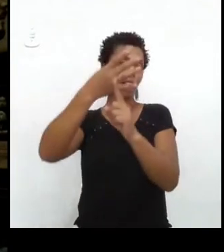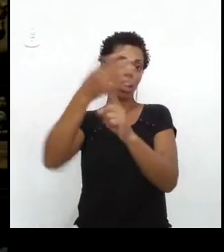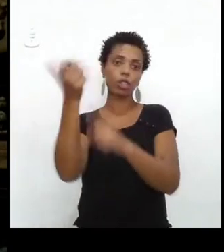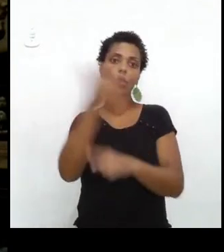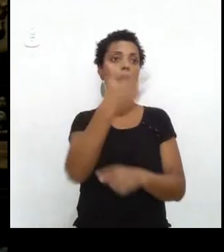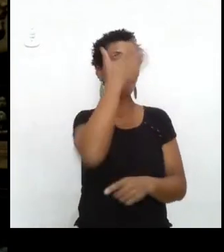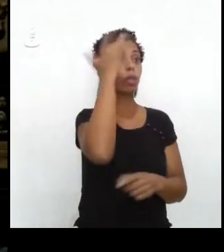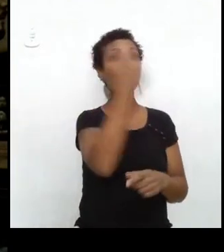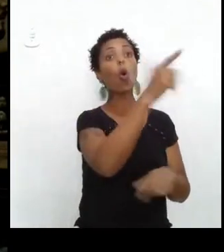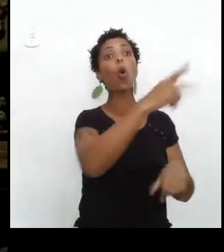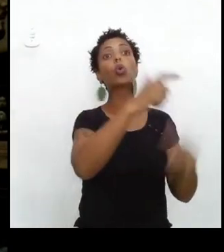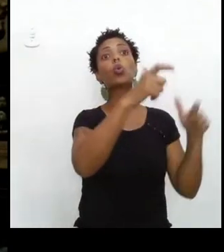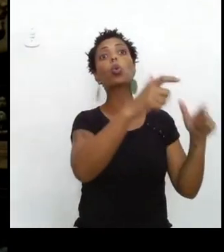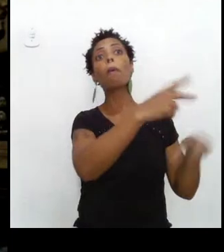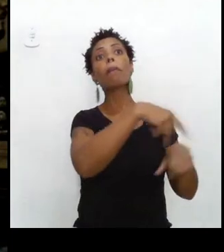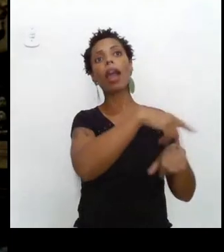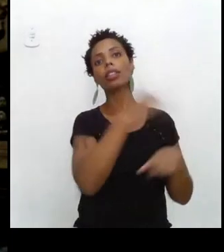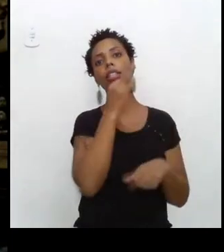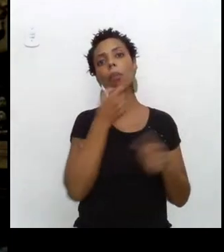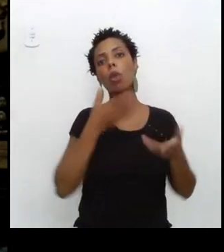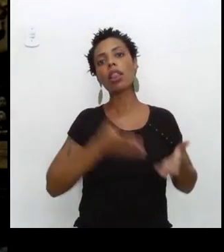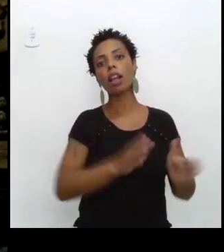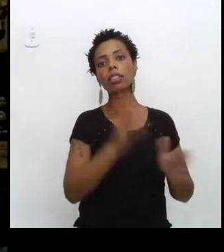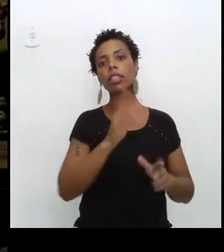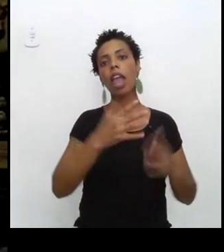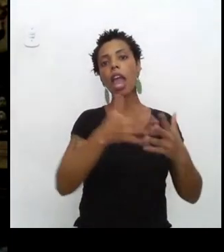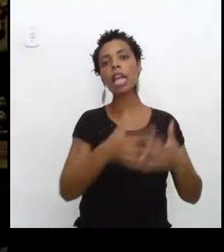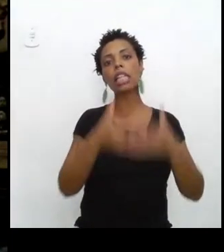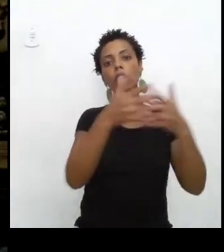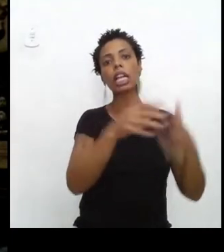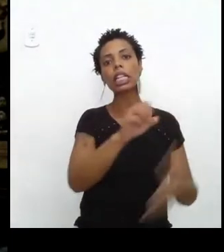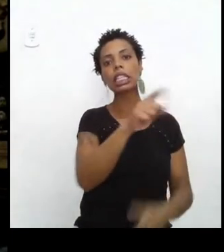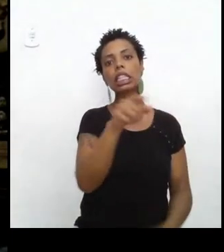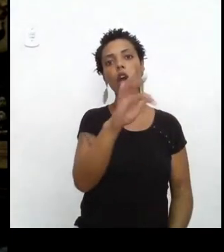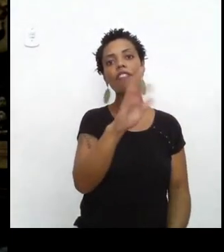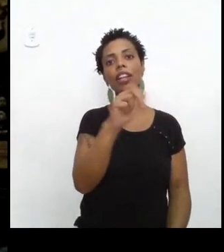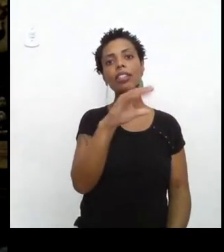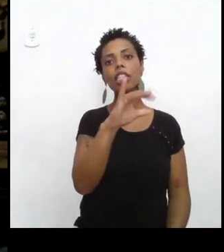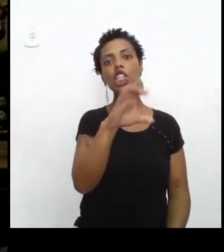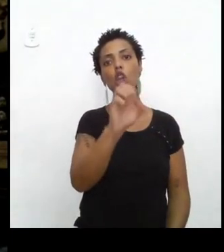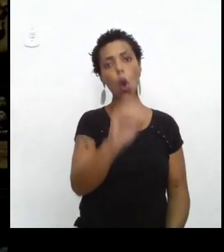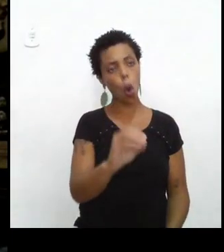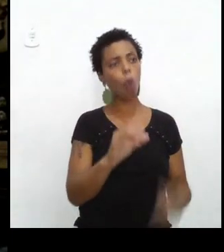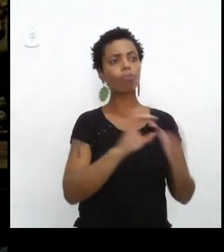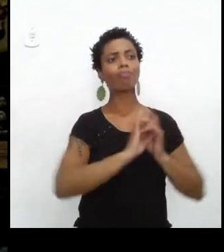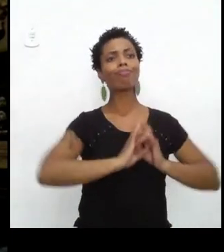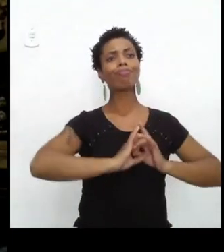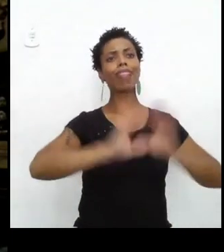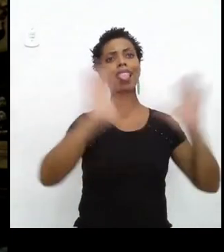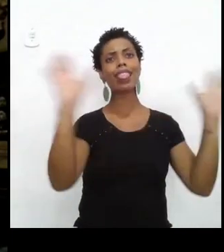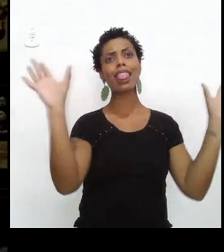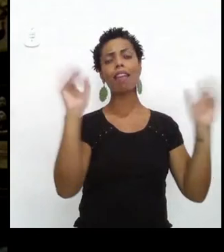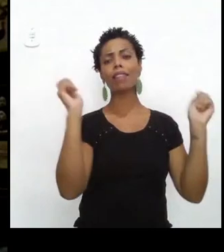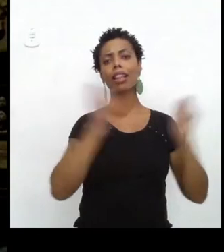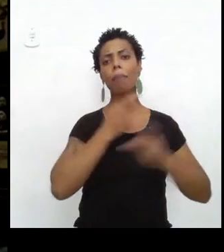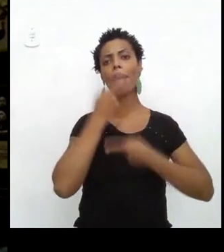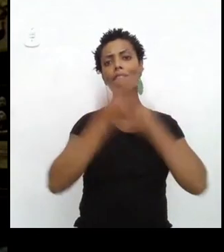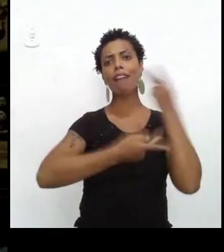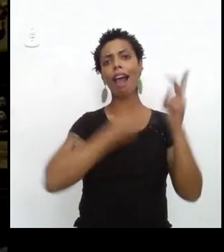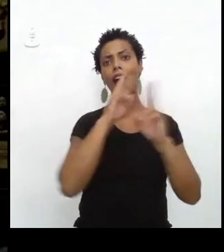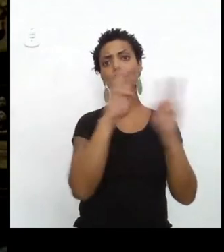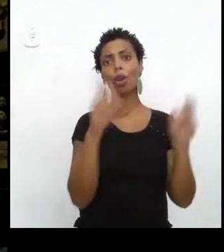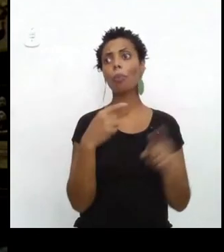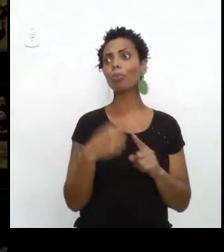Francisco and I don't think I can Cook The Fantastic but Hands